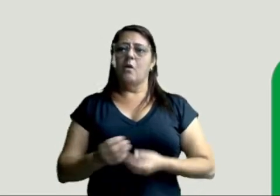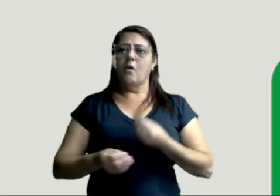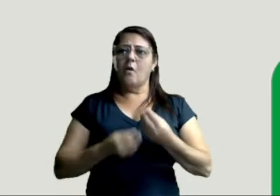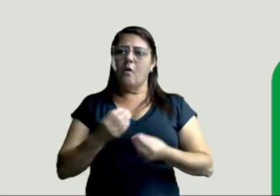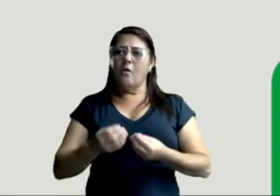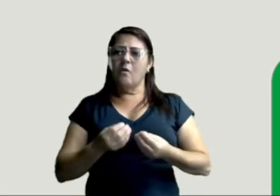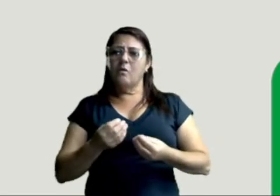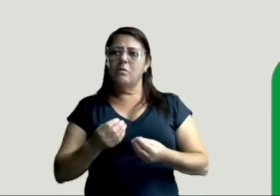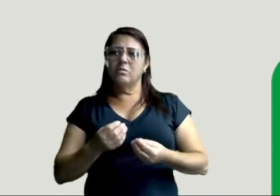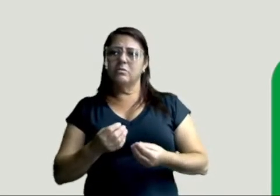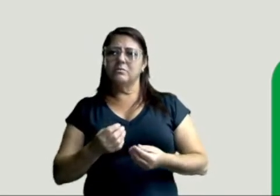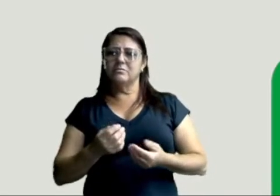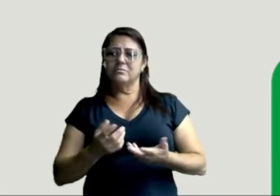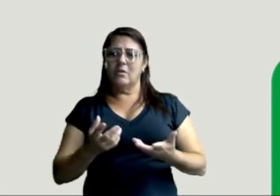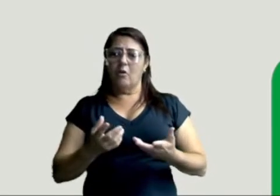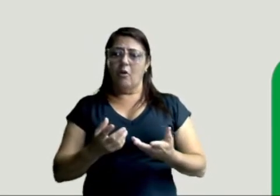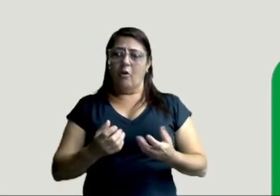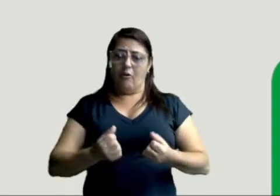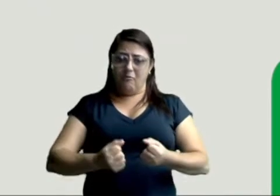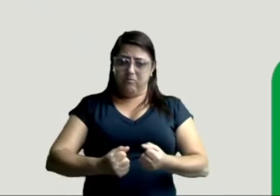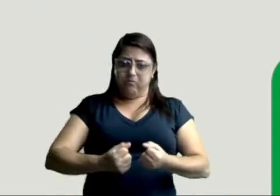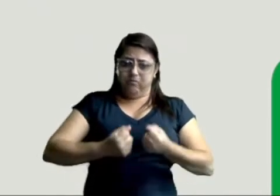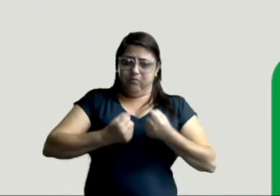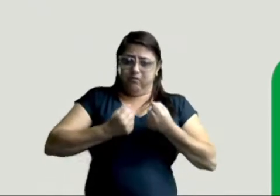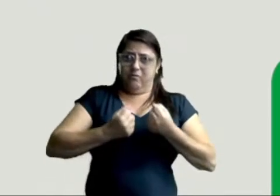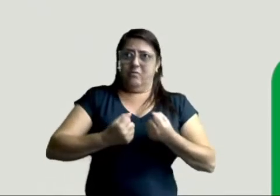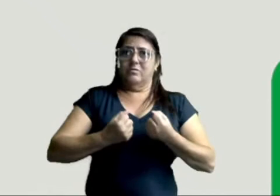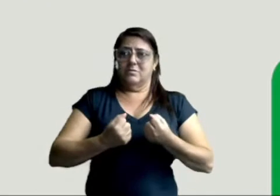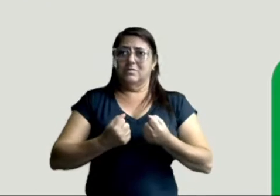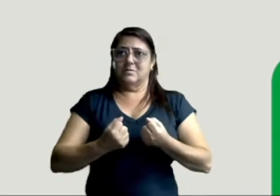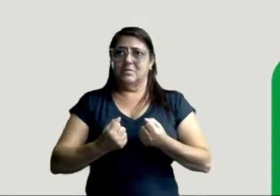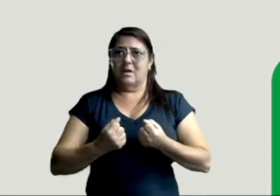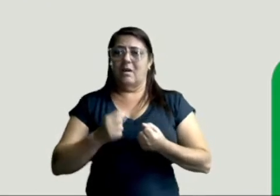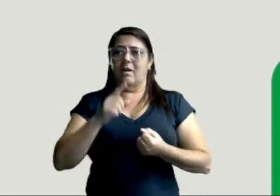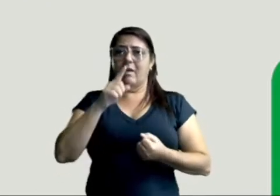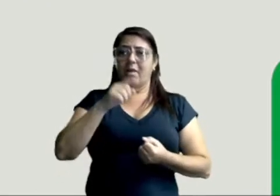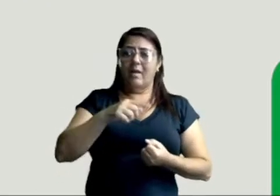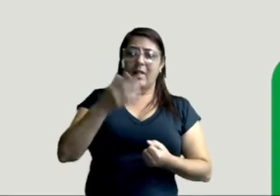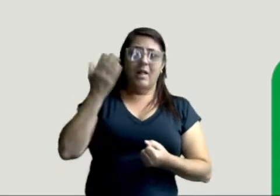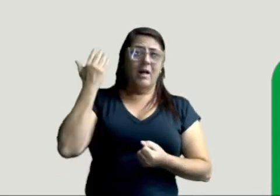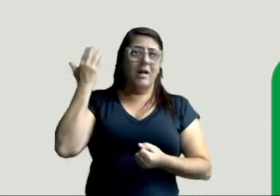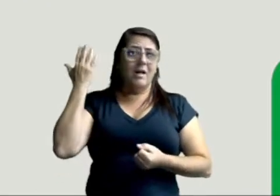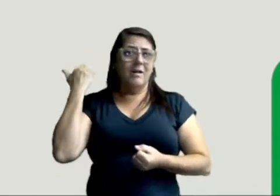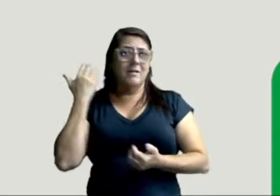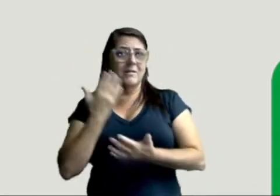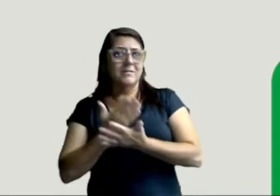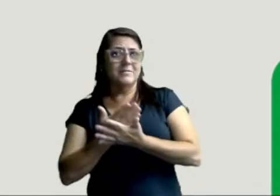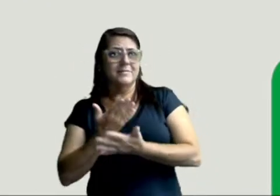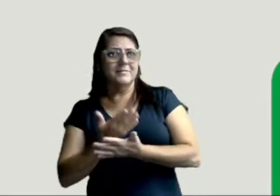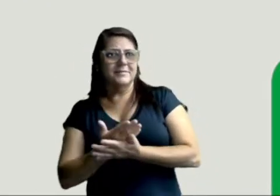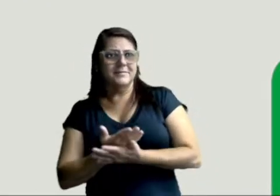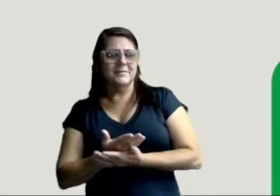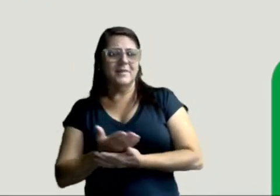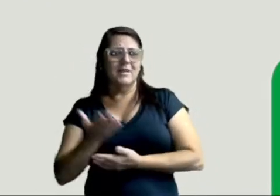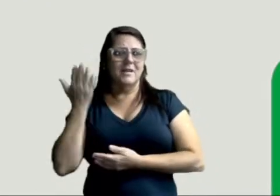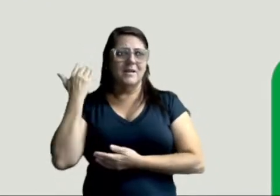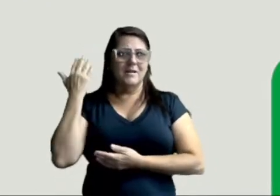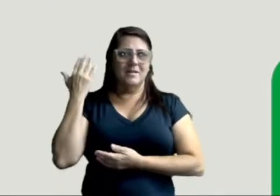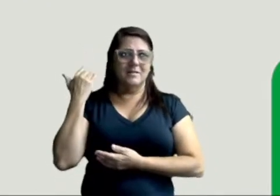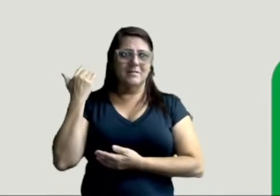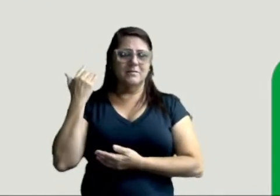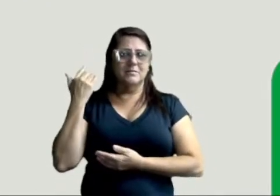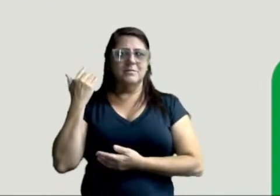vou conseguir medir força? Gente, a força é uma grandeza vetorial. Lembra da aula passada, né? Que a gente viu na aula anterior. Quem